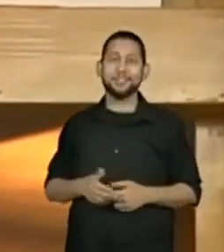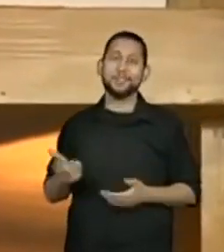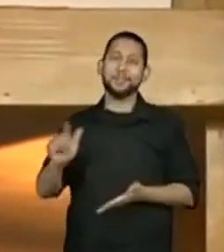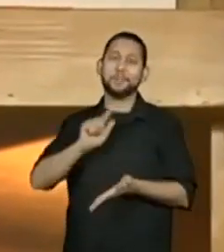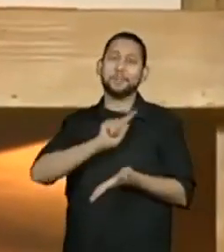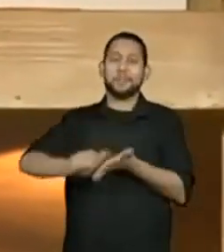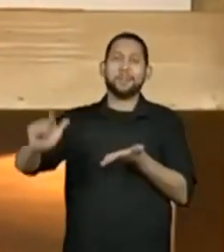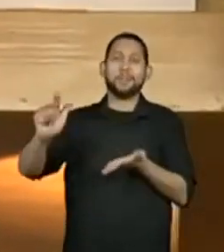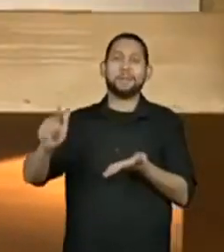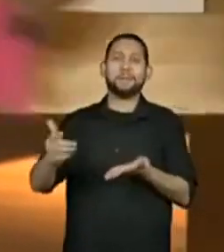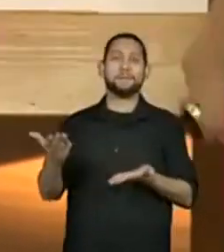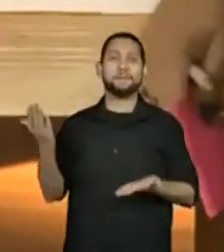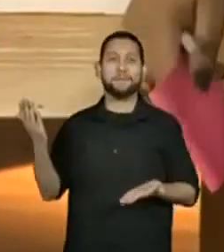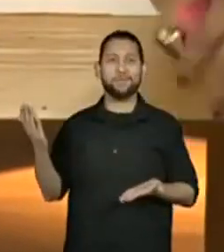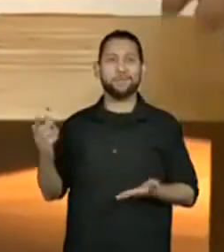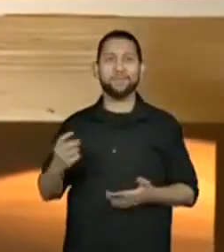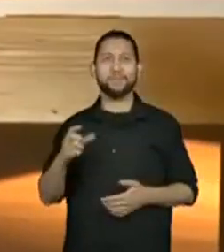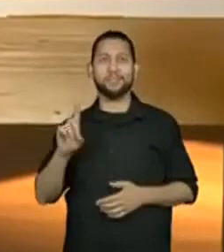Olha só.